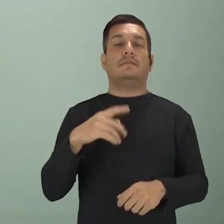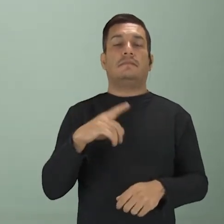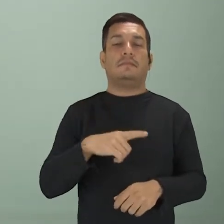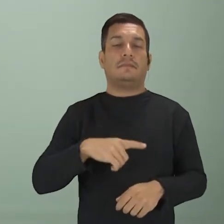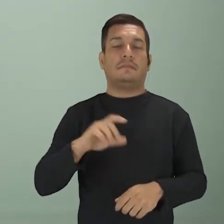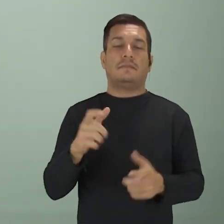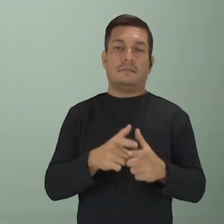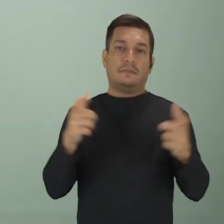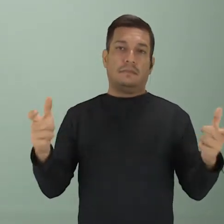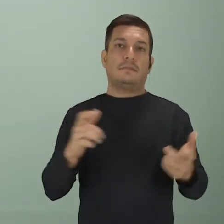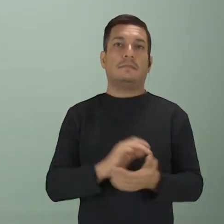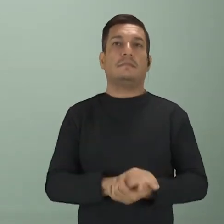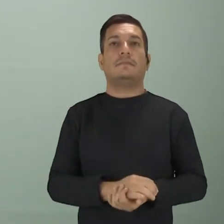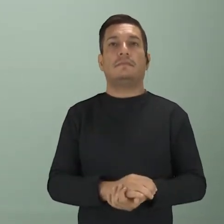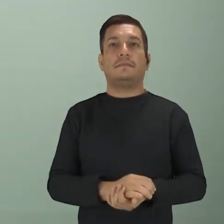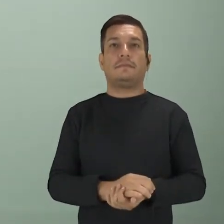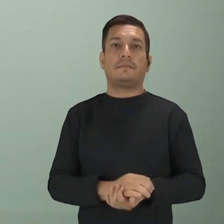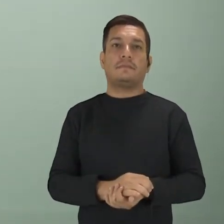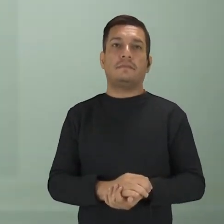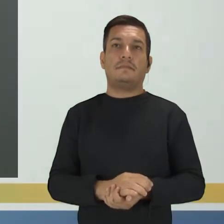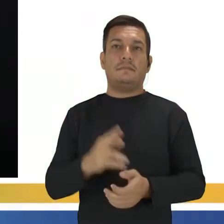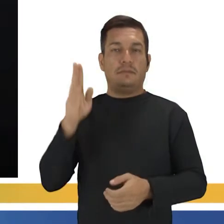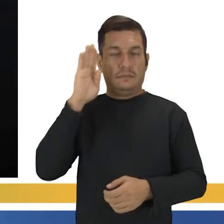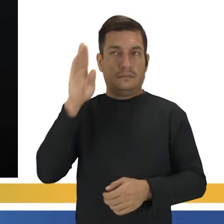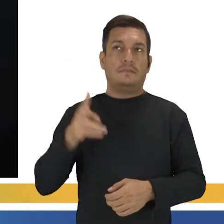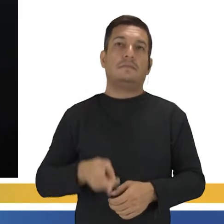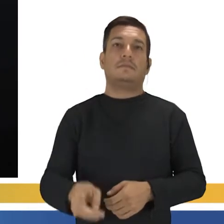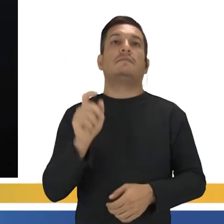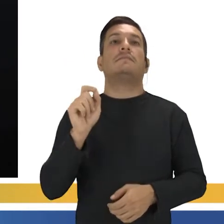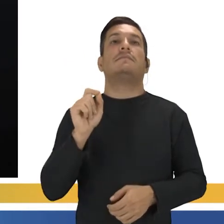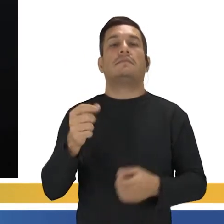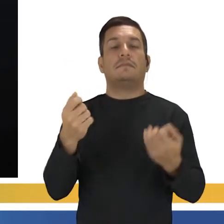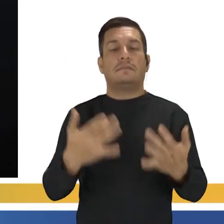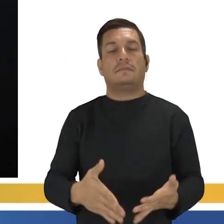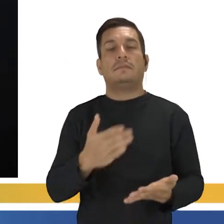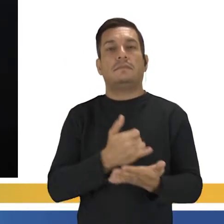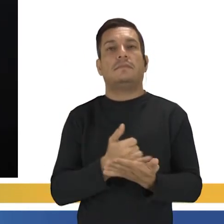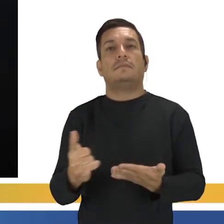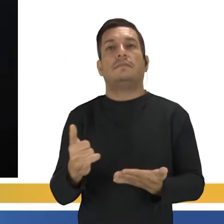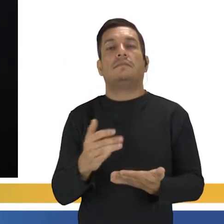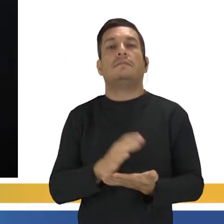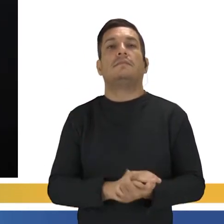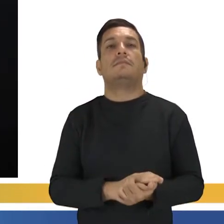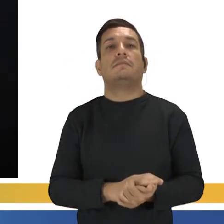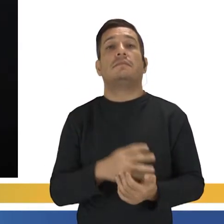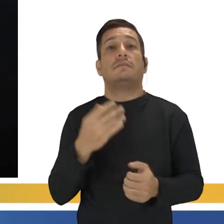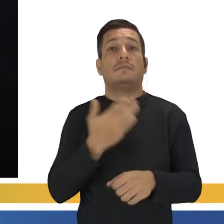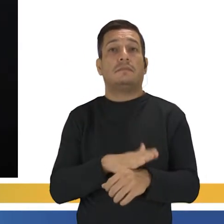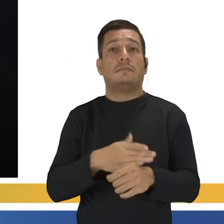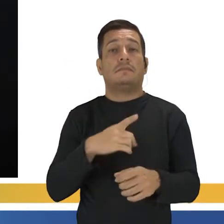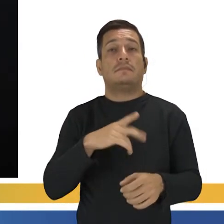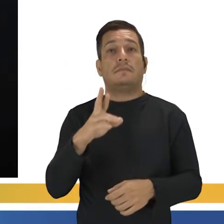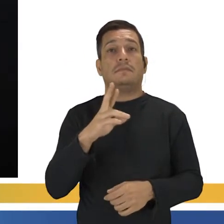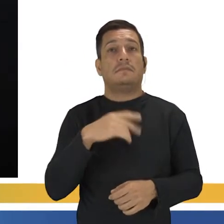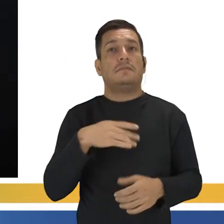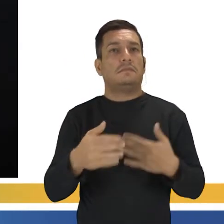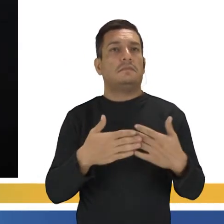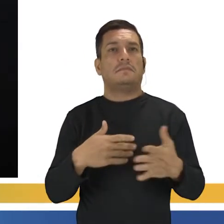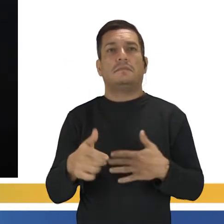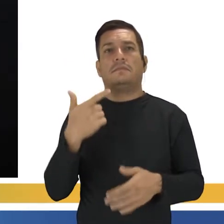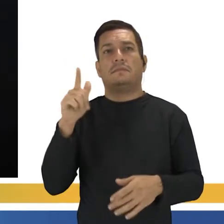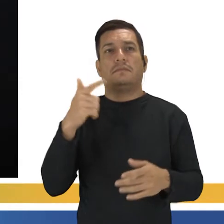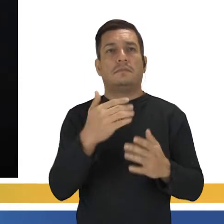bezerrinho, daqui a pouco ele está carregando um boizinho, daqui a pouco ele está carregando um touro. Por quê? Ele foi se adaptando o corpo dele e